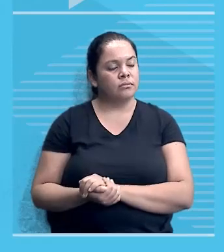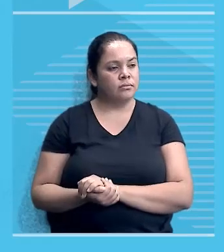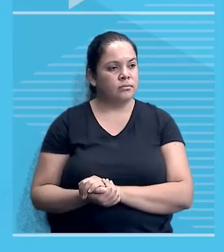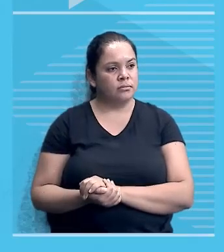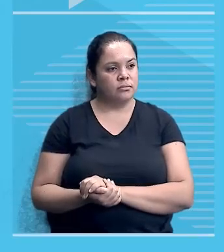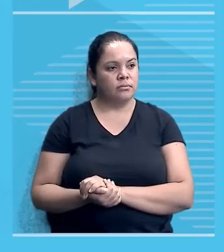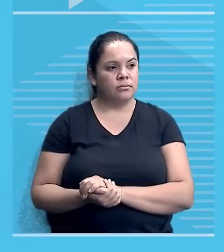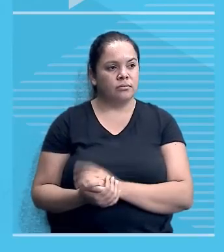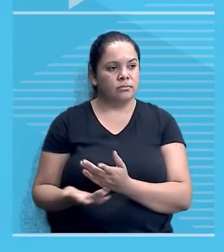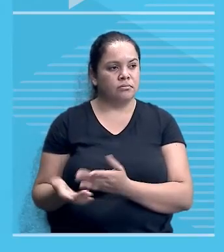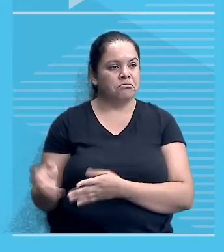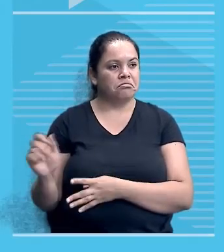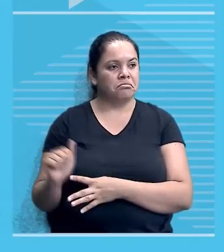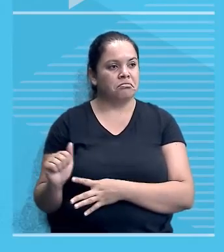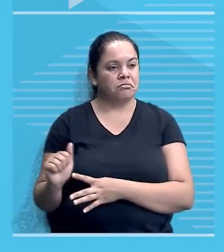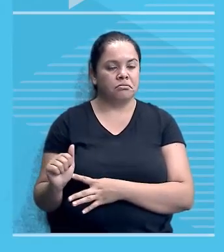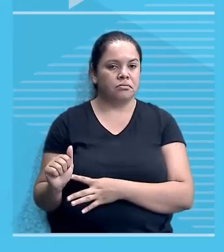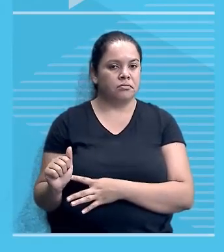latifúndio